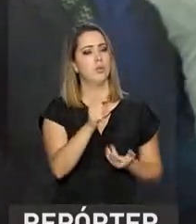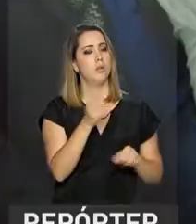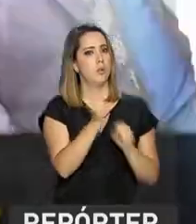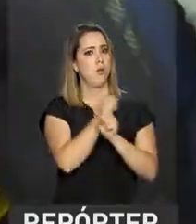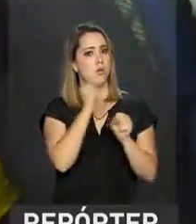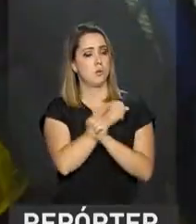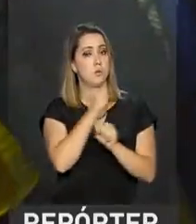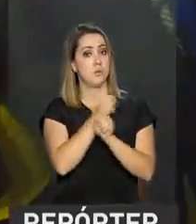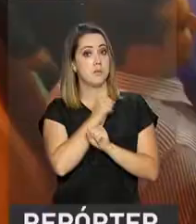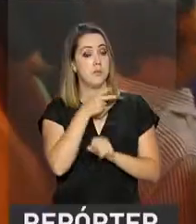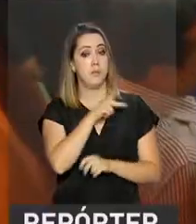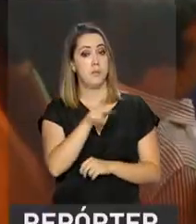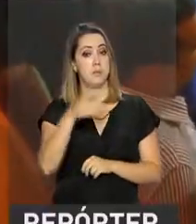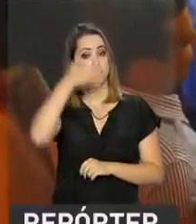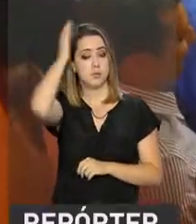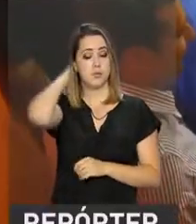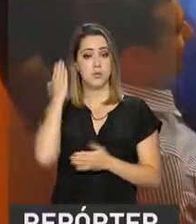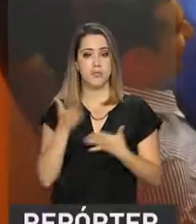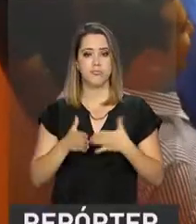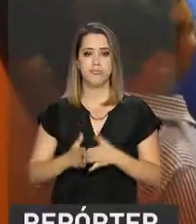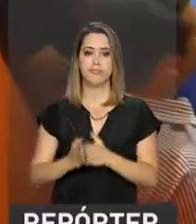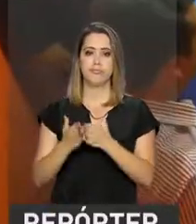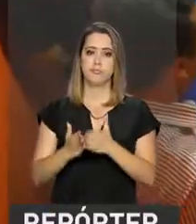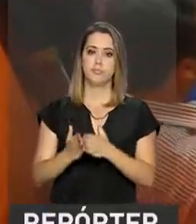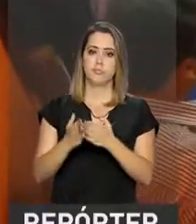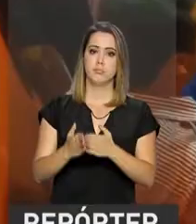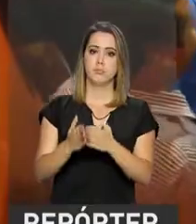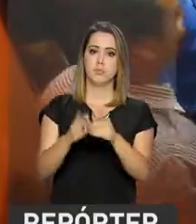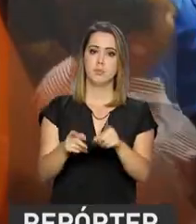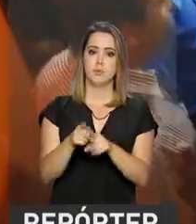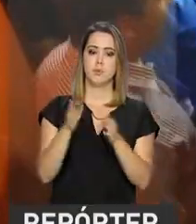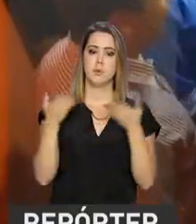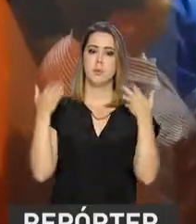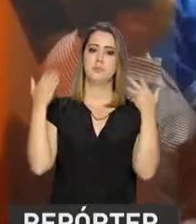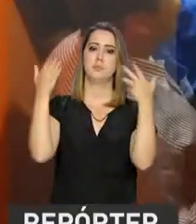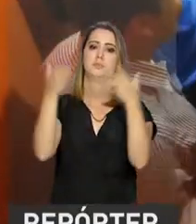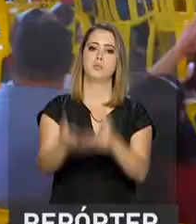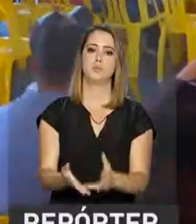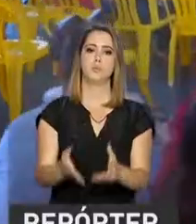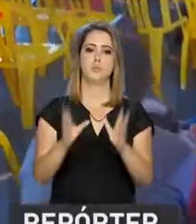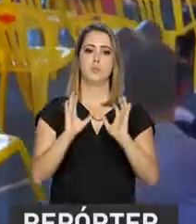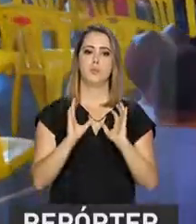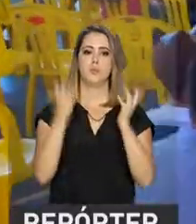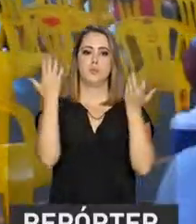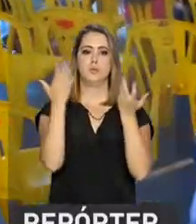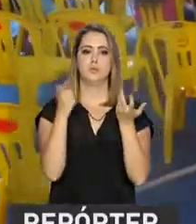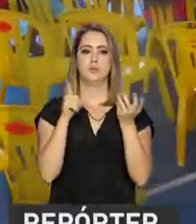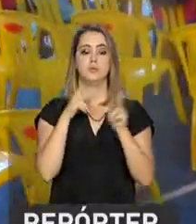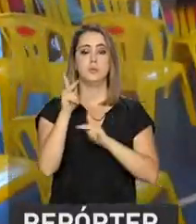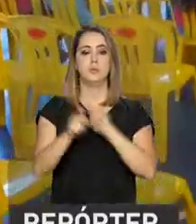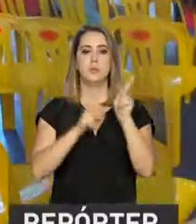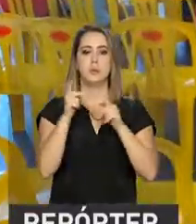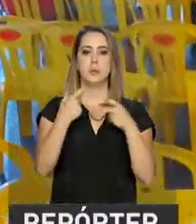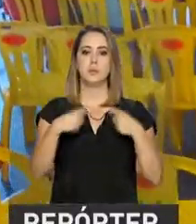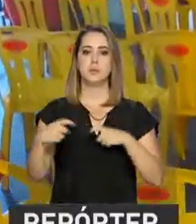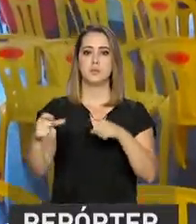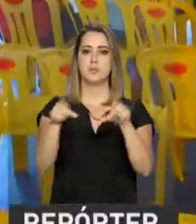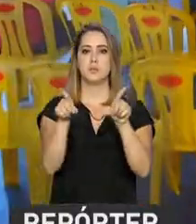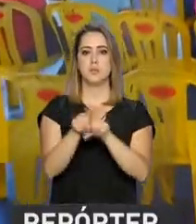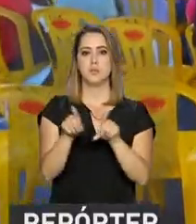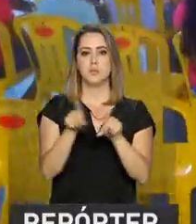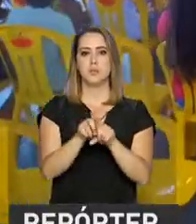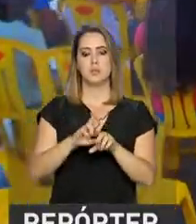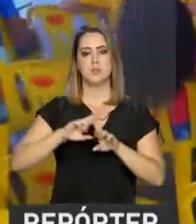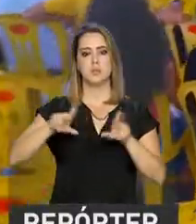michel temer fez questão de atravessar o rio araguaia ele participou de uma cerimônia que contou com a população local e também